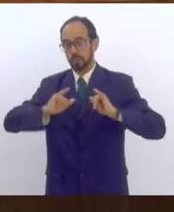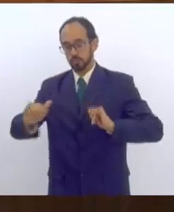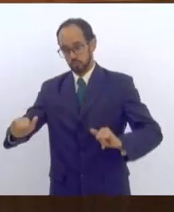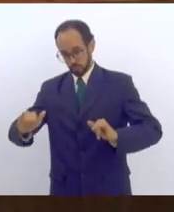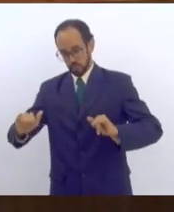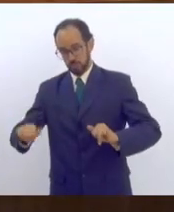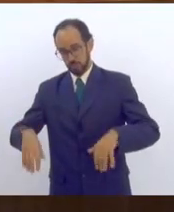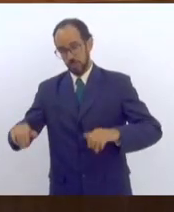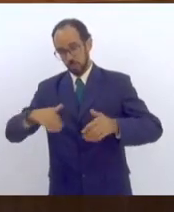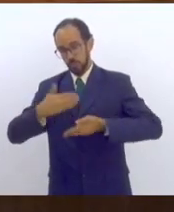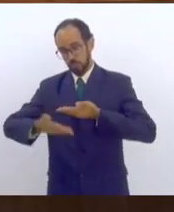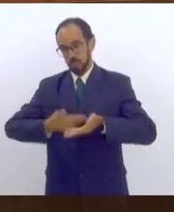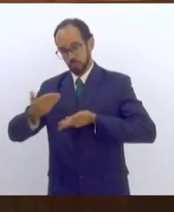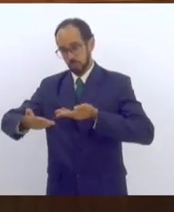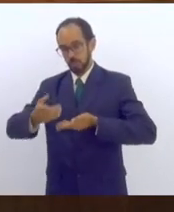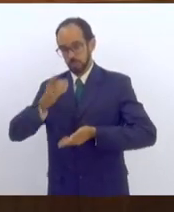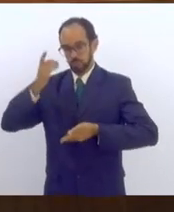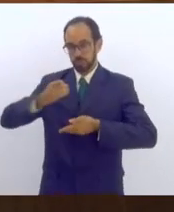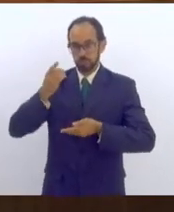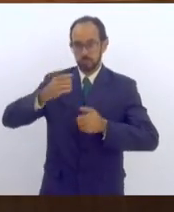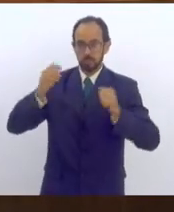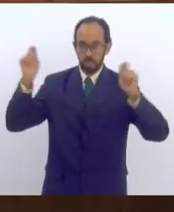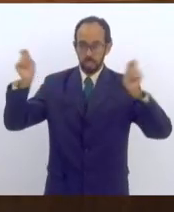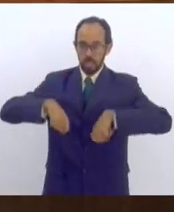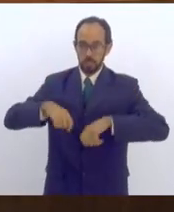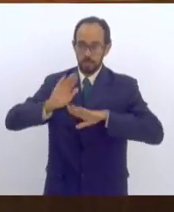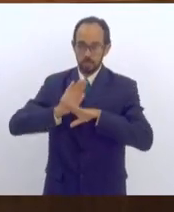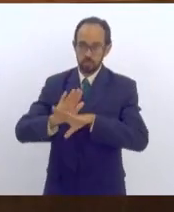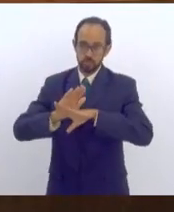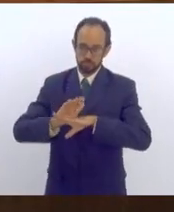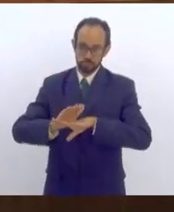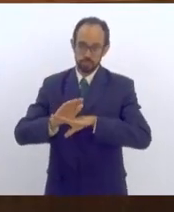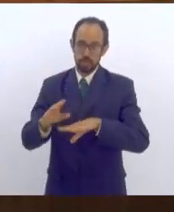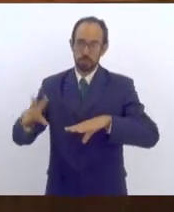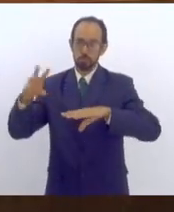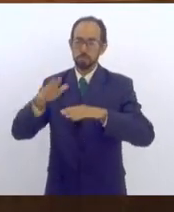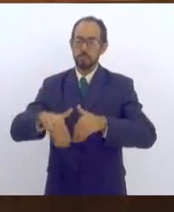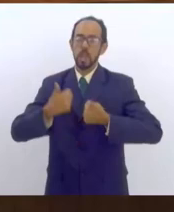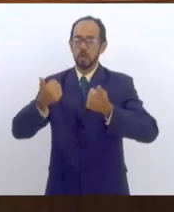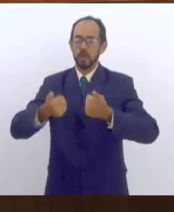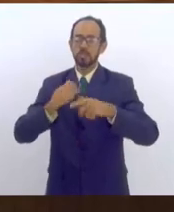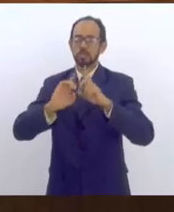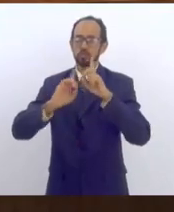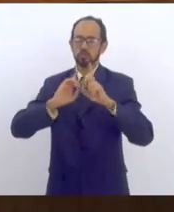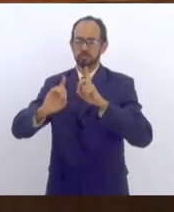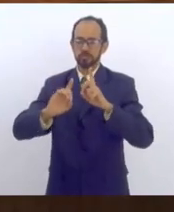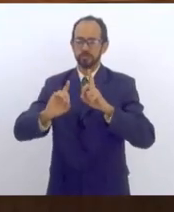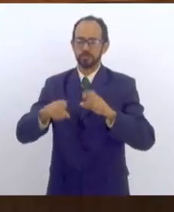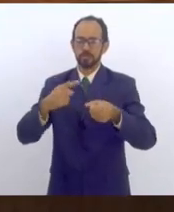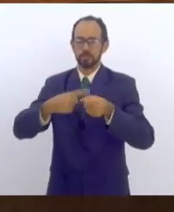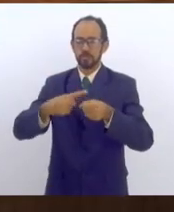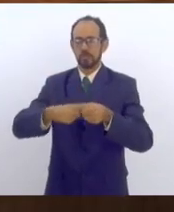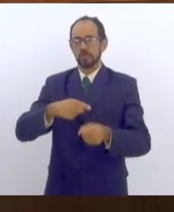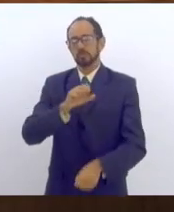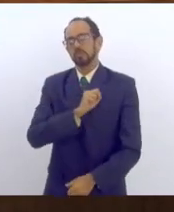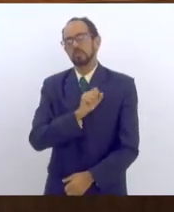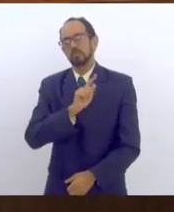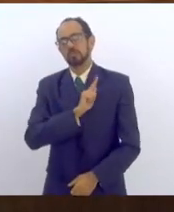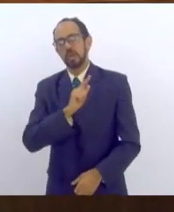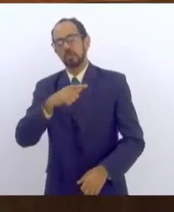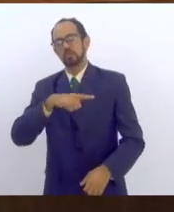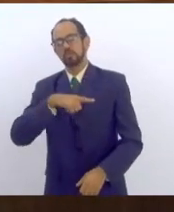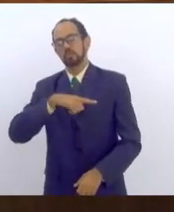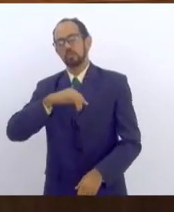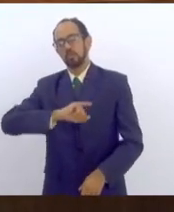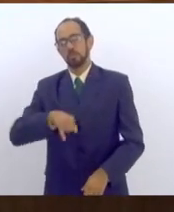deputados, que pode ajudar a enriquecer essa discussão aqui no Parlamento. A cidade de São Gonçalo, eu tive a oportunidade na gestão do